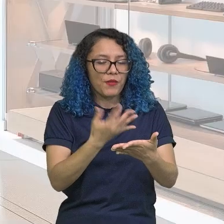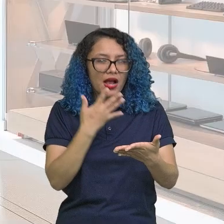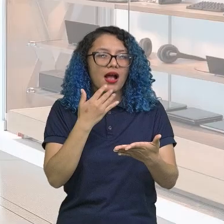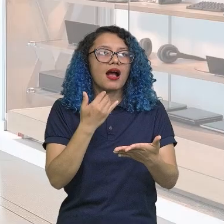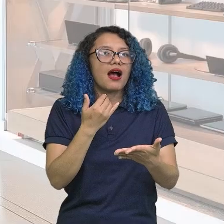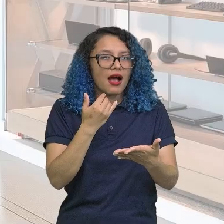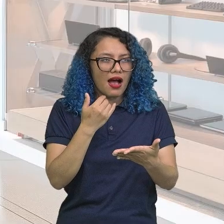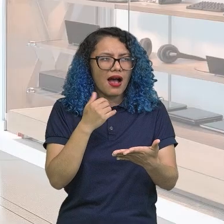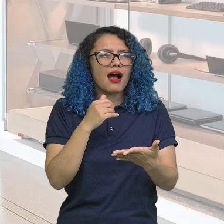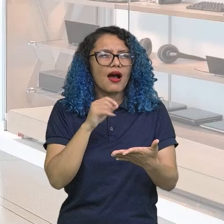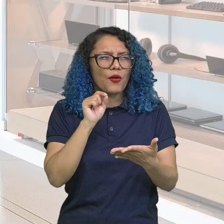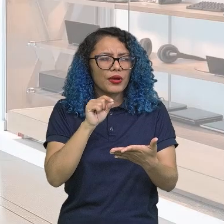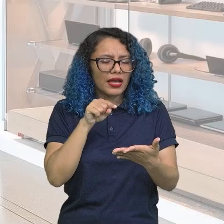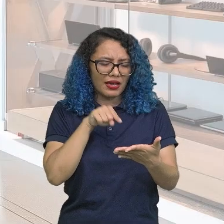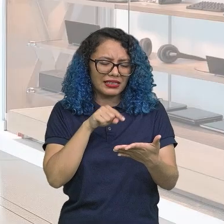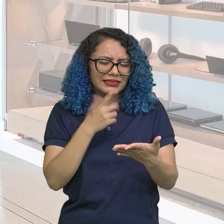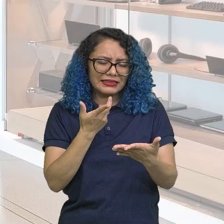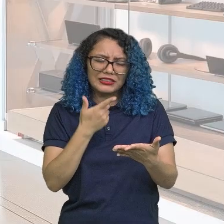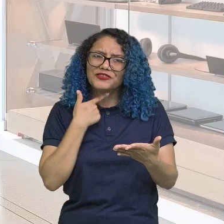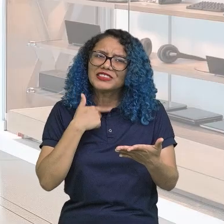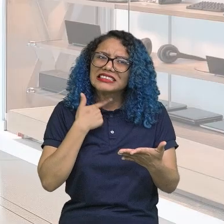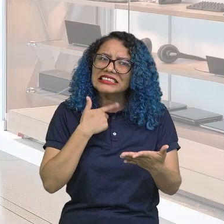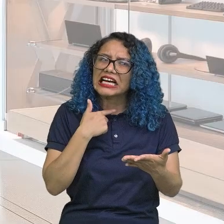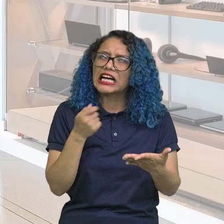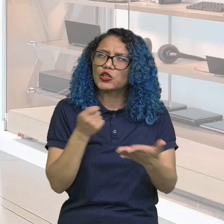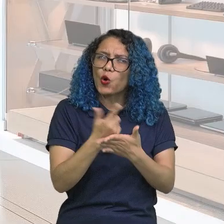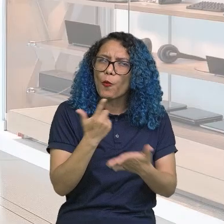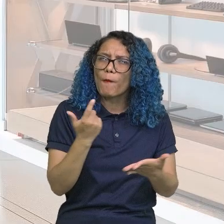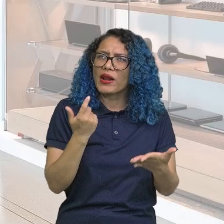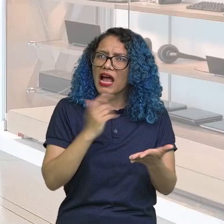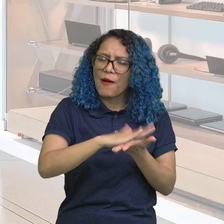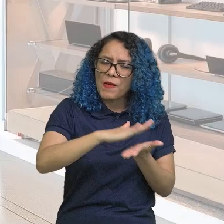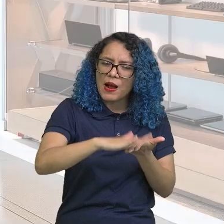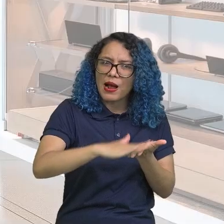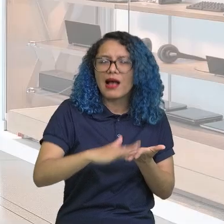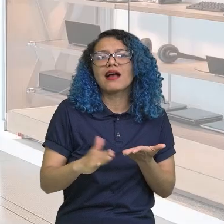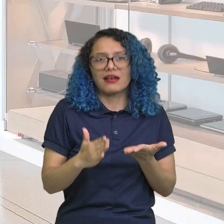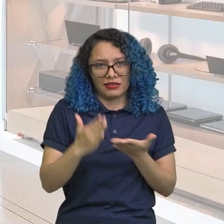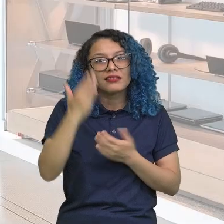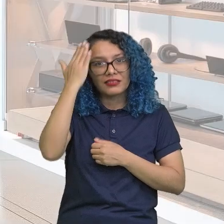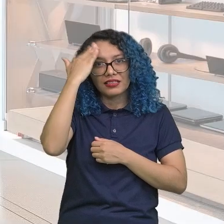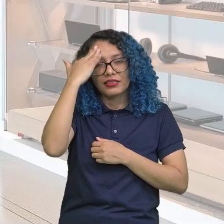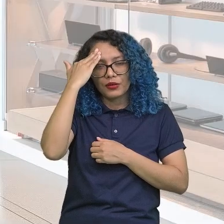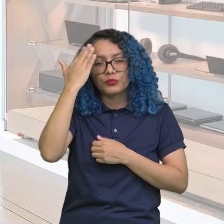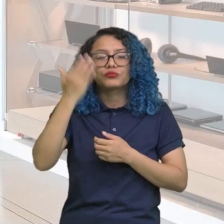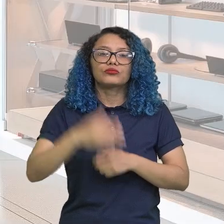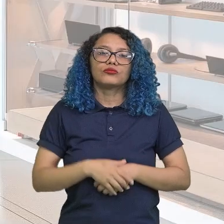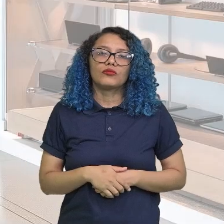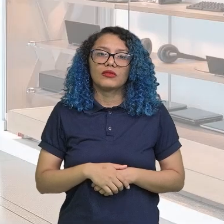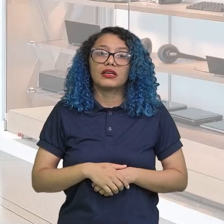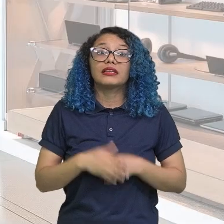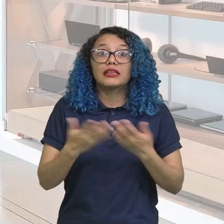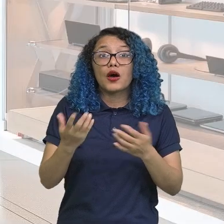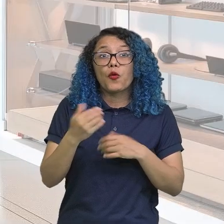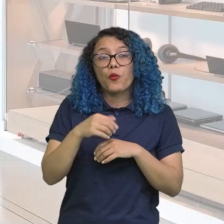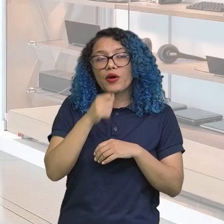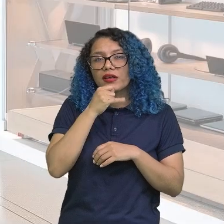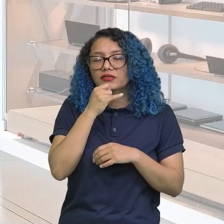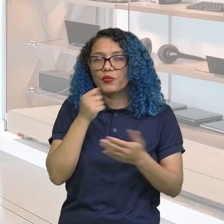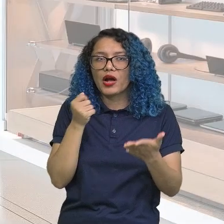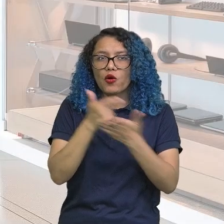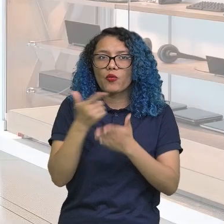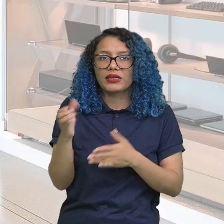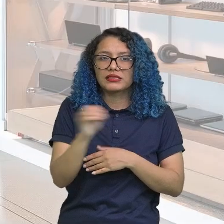não é? Tenha aquela intenção de gastar e que você gaste. É isso. Então, o que acontece? Uma compra de R$ 100, ele vai te dar